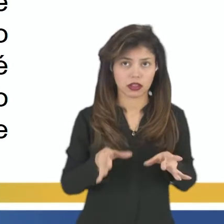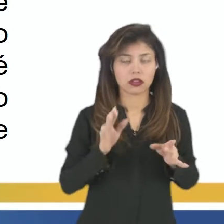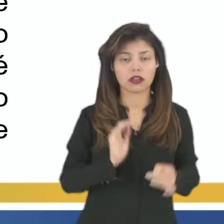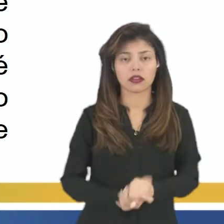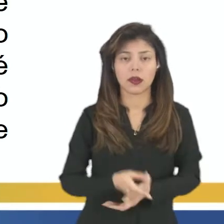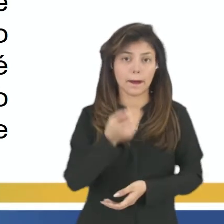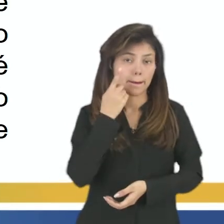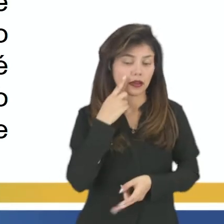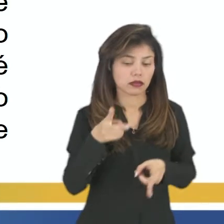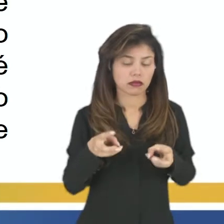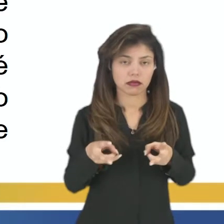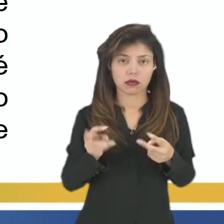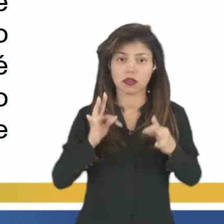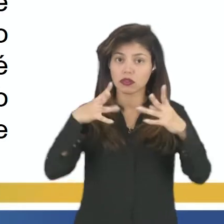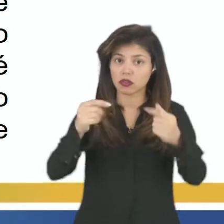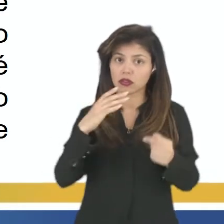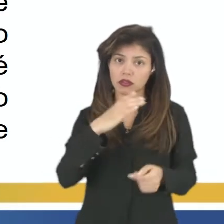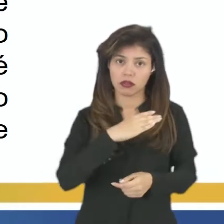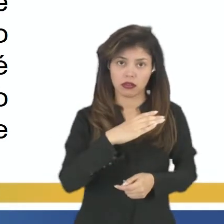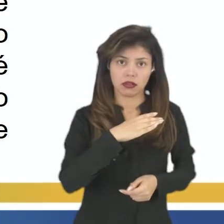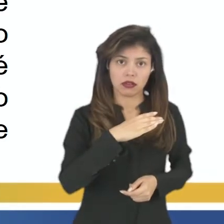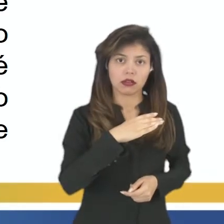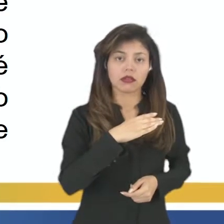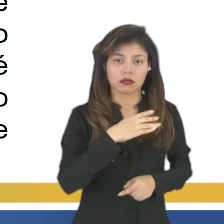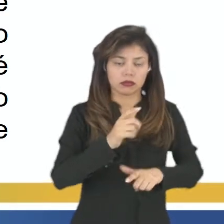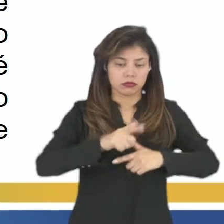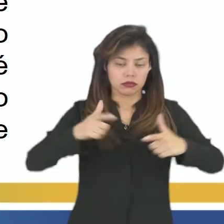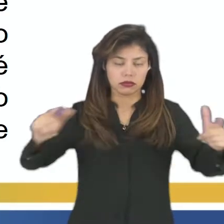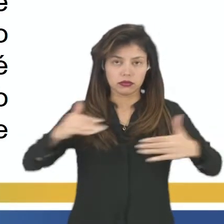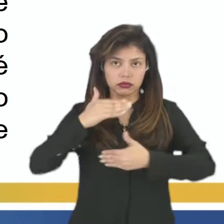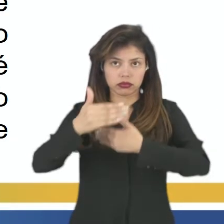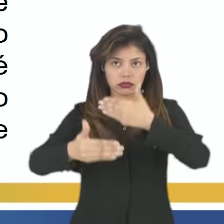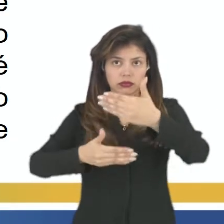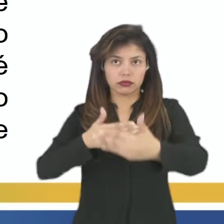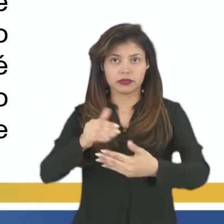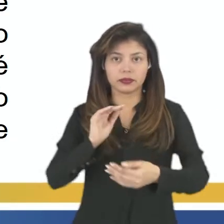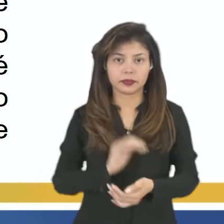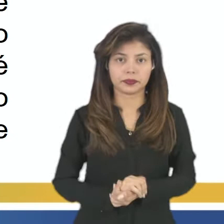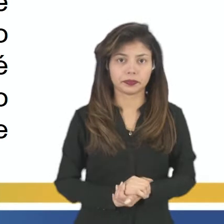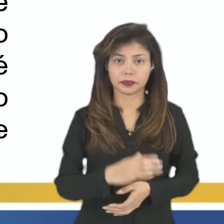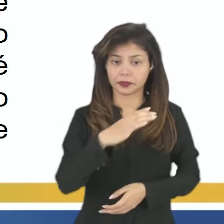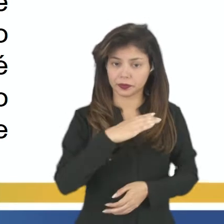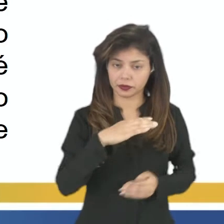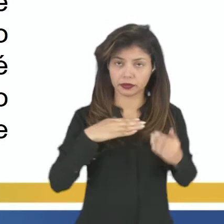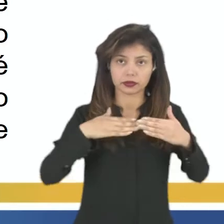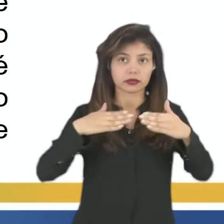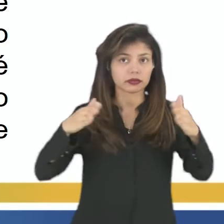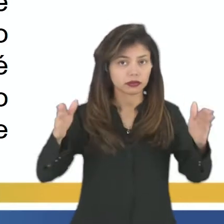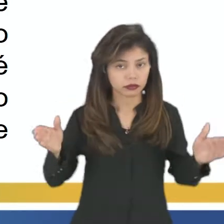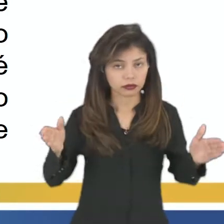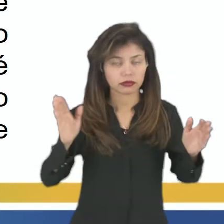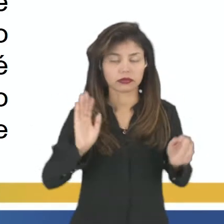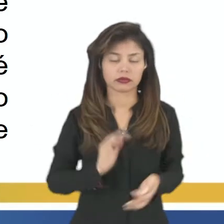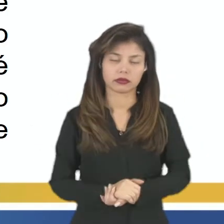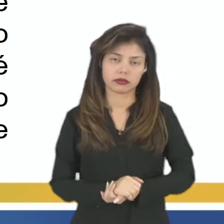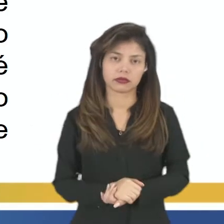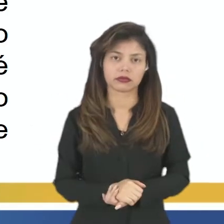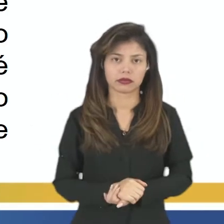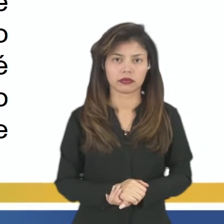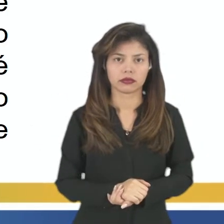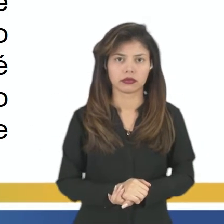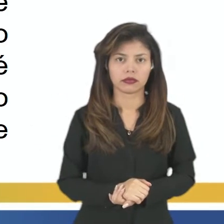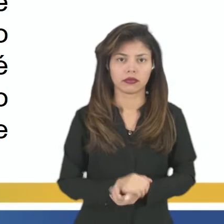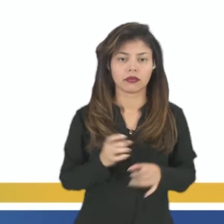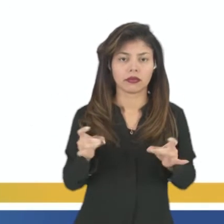gente percebe que todas as cidades que se tornaram cidade grande e desenvolvida no mundo foram cidades que abriram suas portas, né, para a questão do